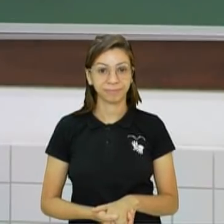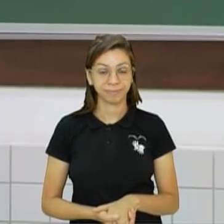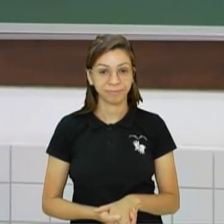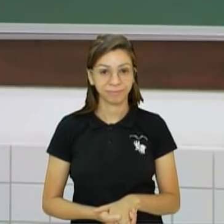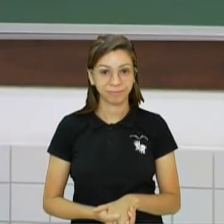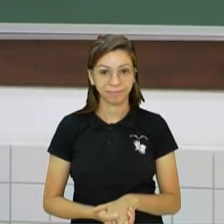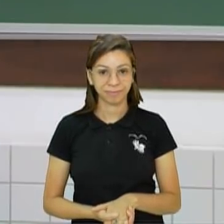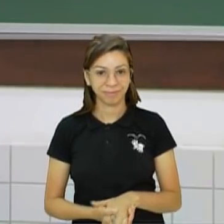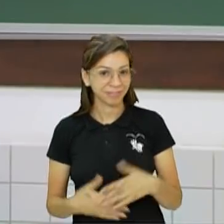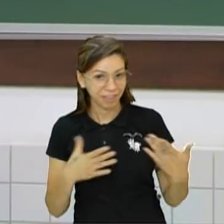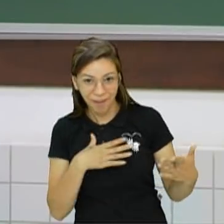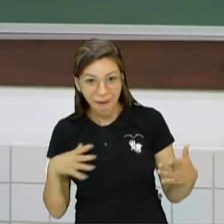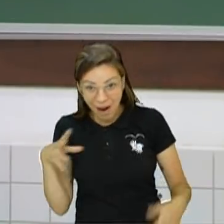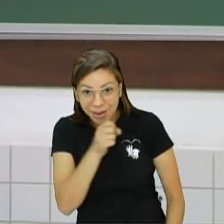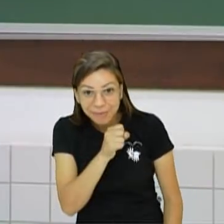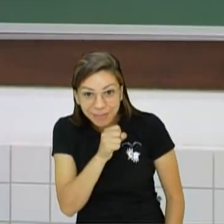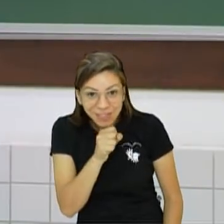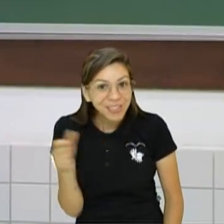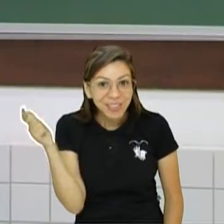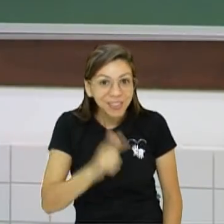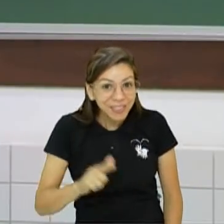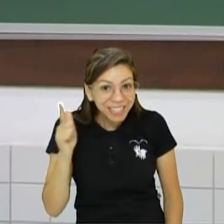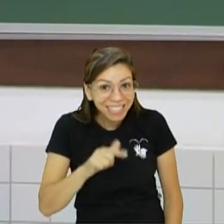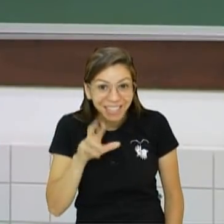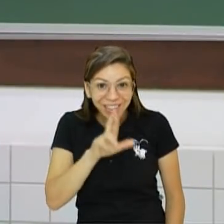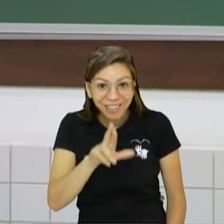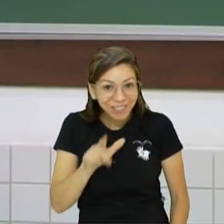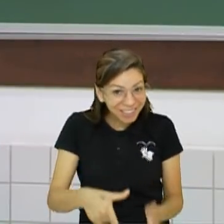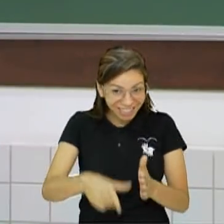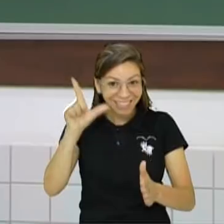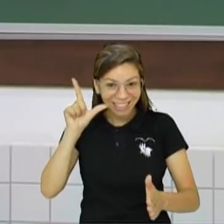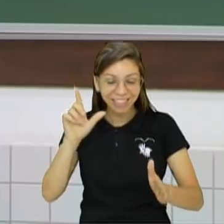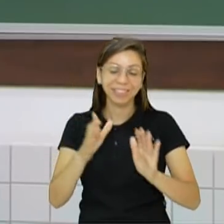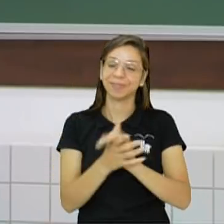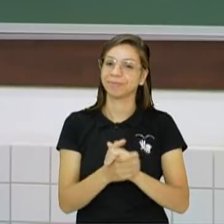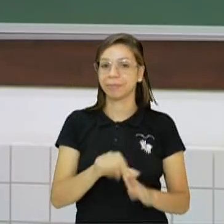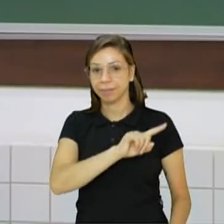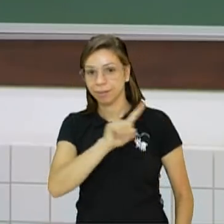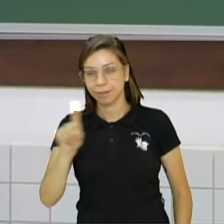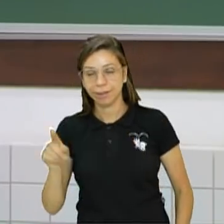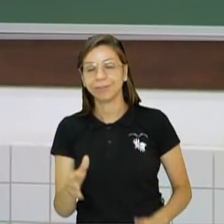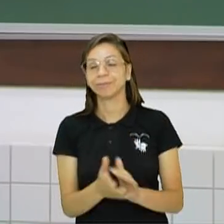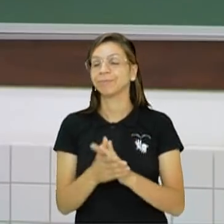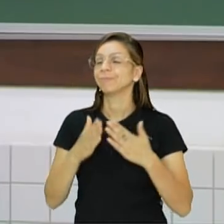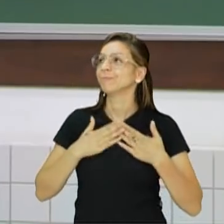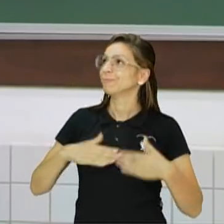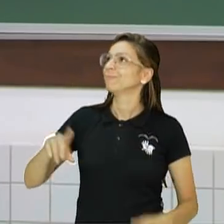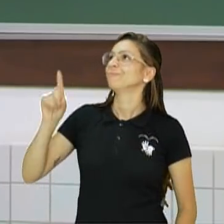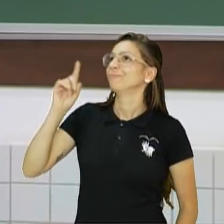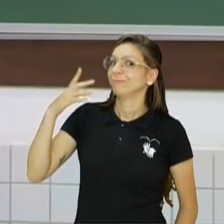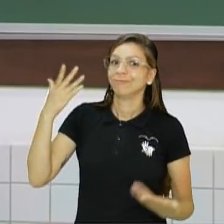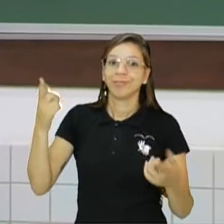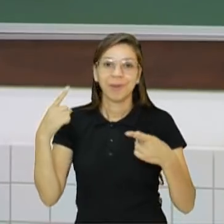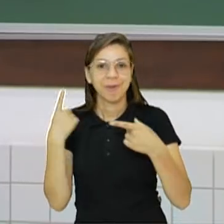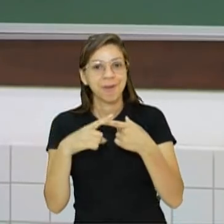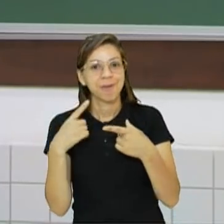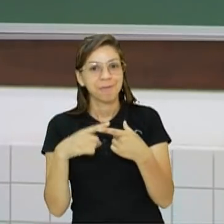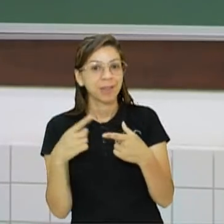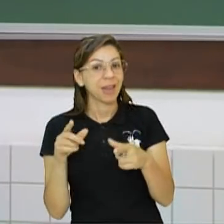Vocês foram assim de flash? Conseguiram pegar a resposta antes? Não? Graças a Deus, hein? A prof